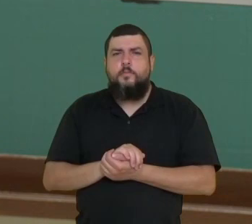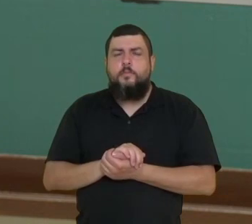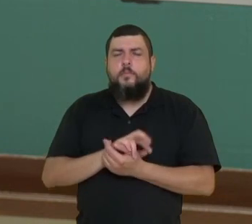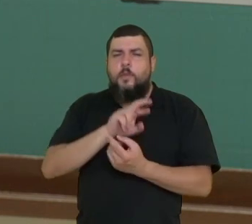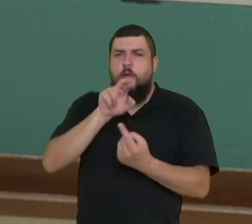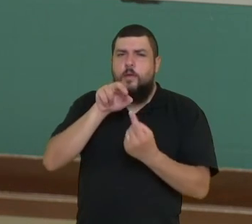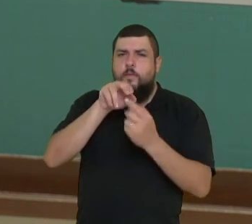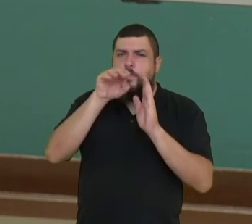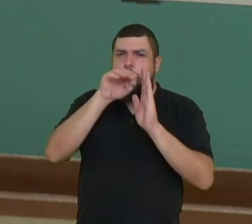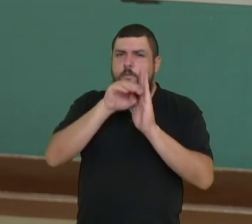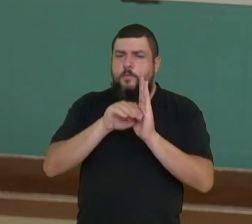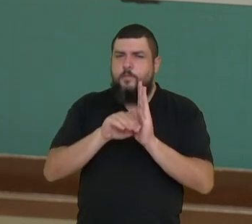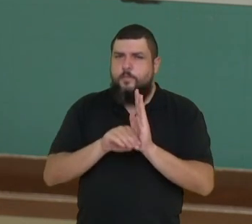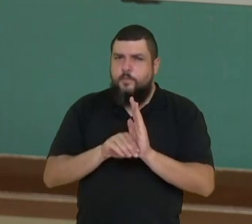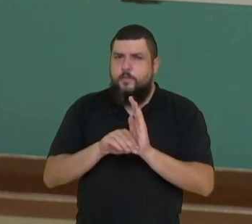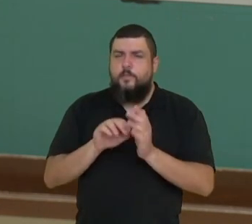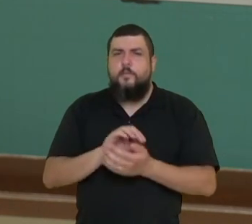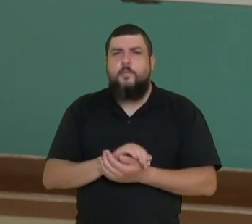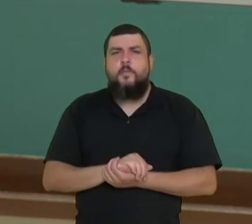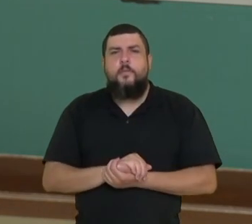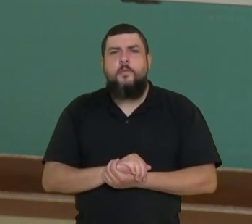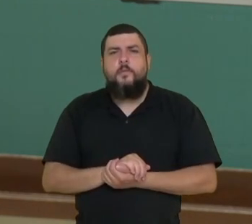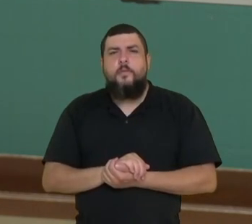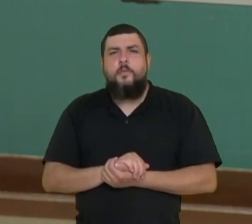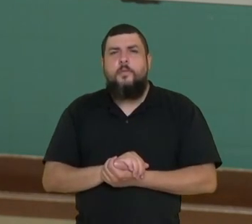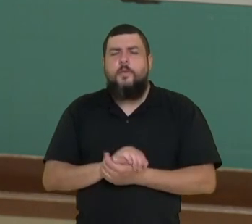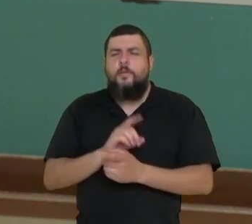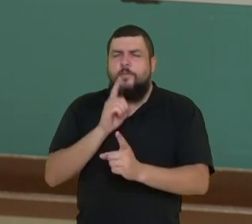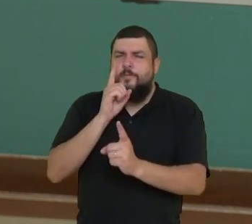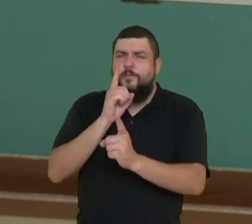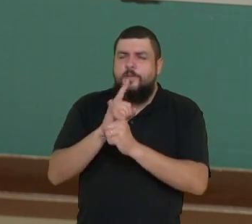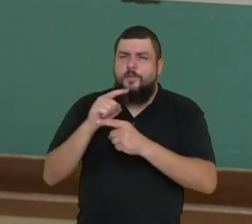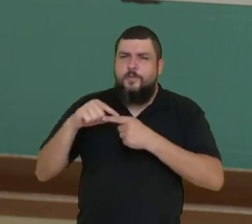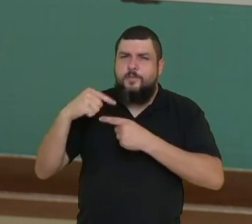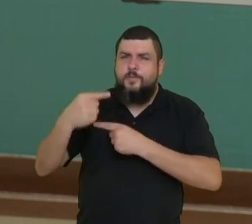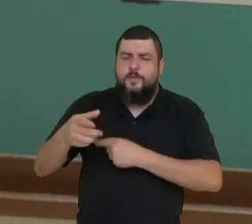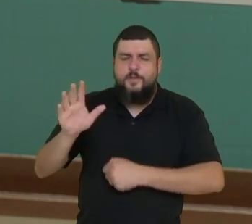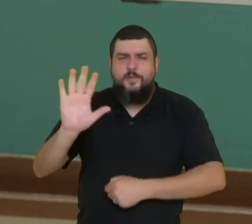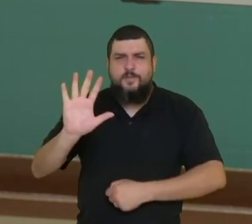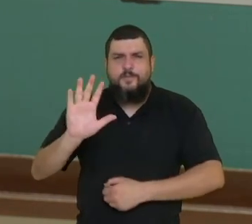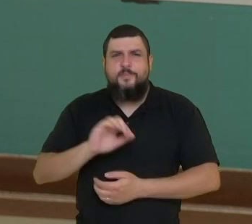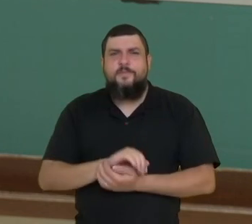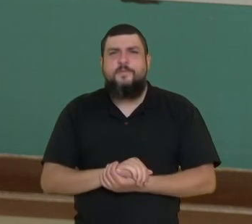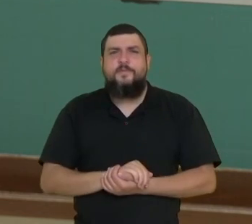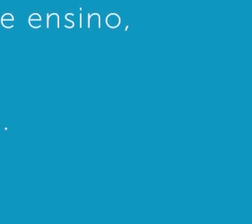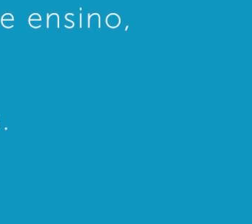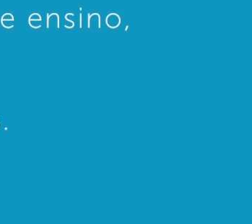referências e até um breve momento, pessoal. Tchau, tchau.